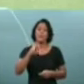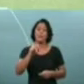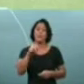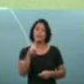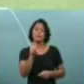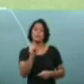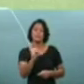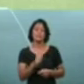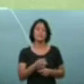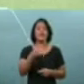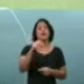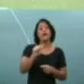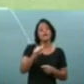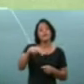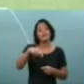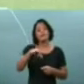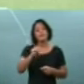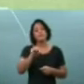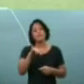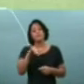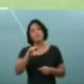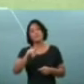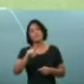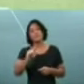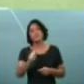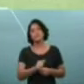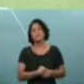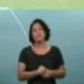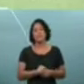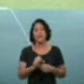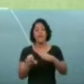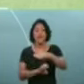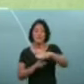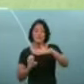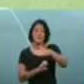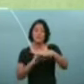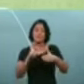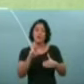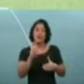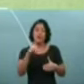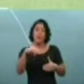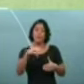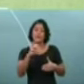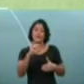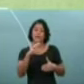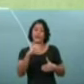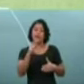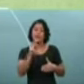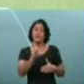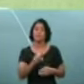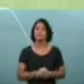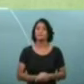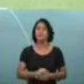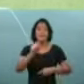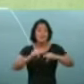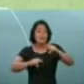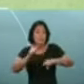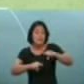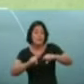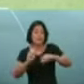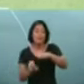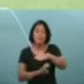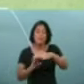com os anestesistas, com as empresas de home care terceirizadas, com os fornecedores de insumos e